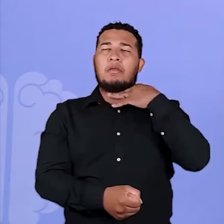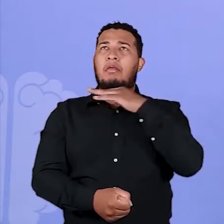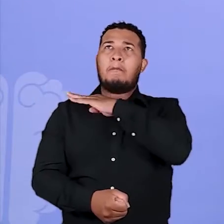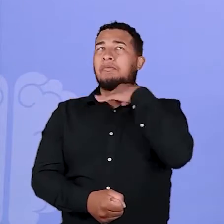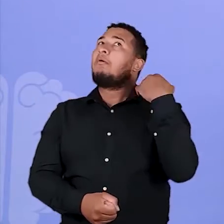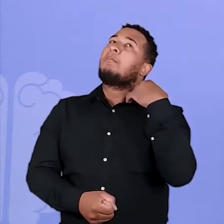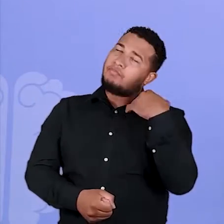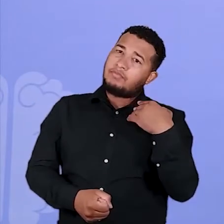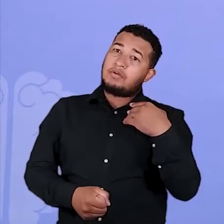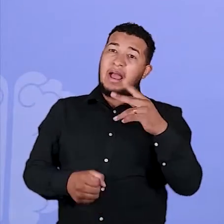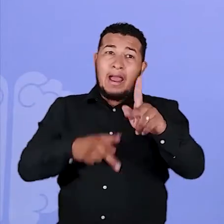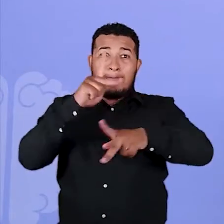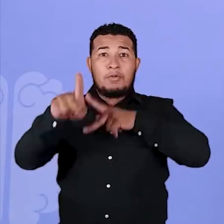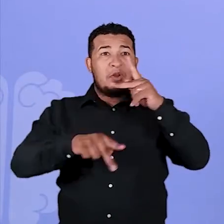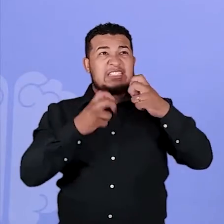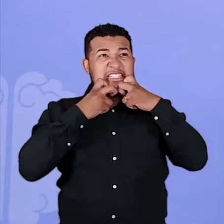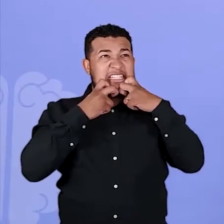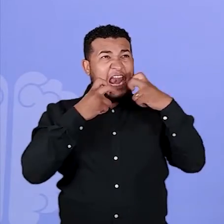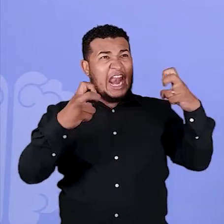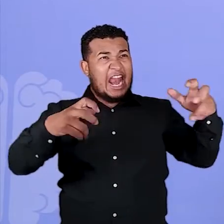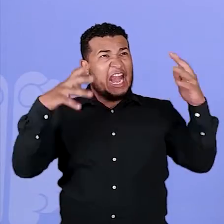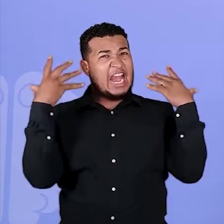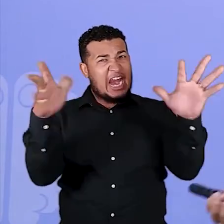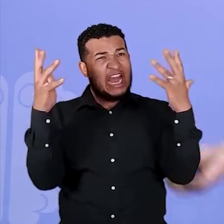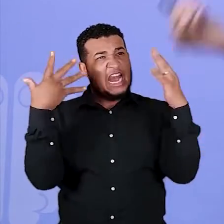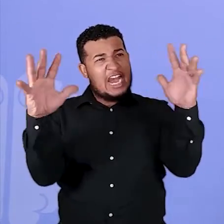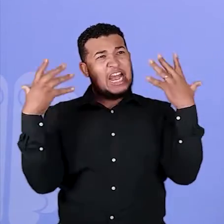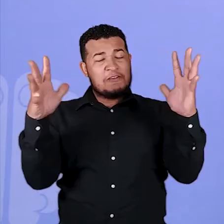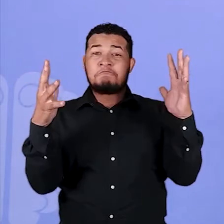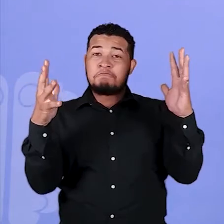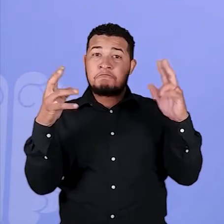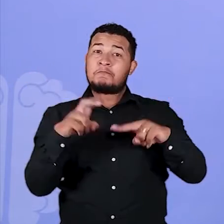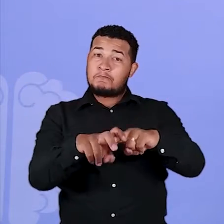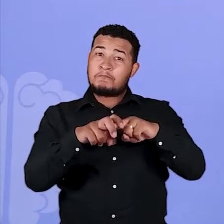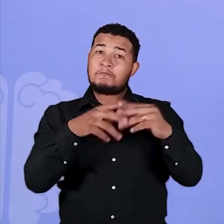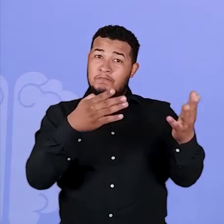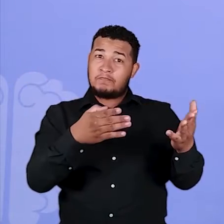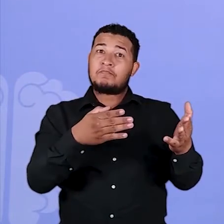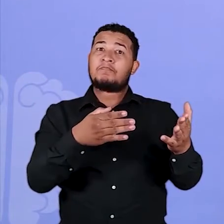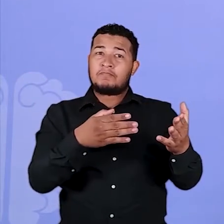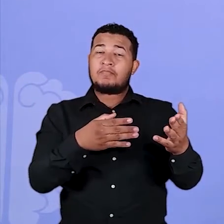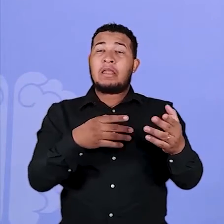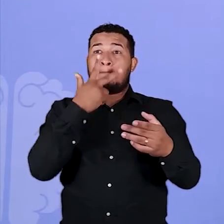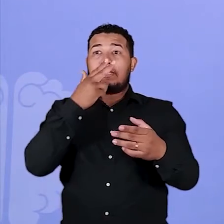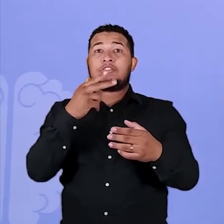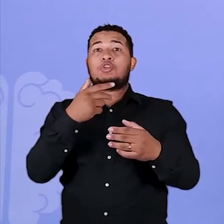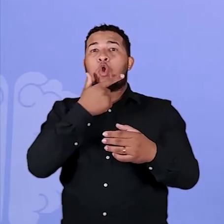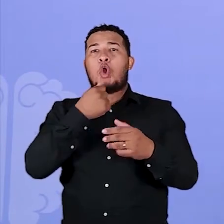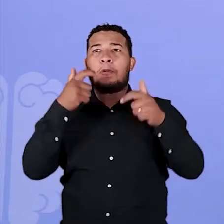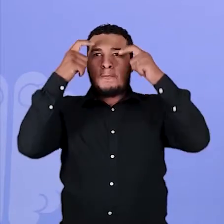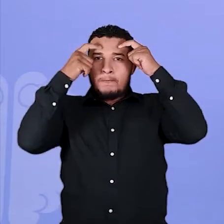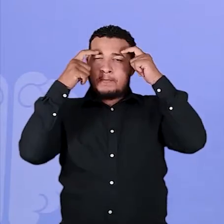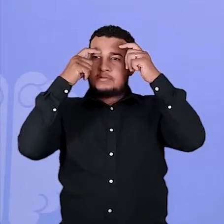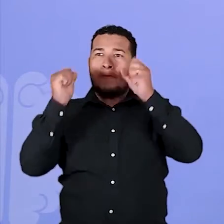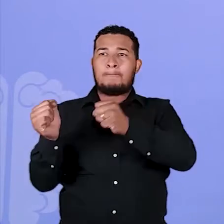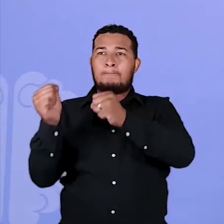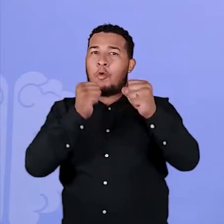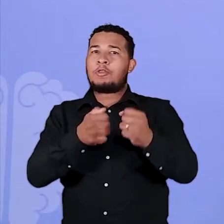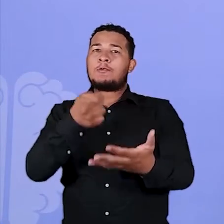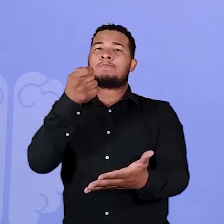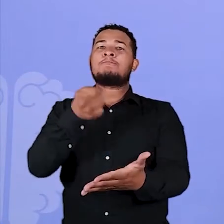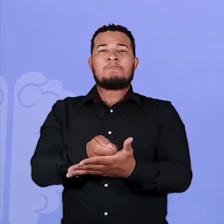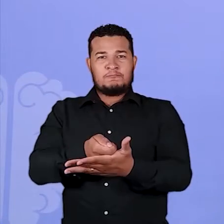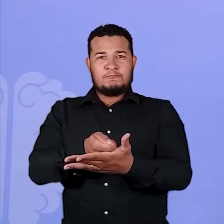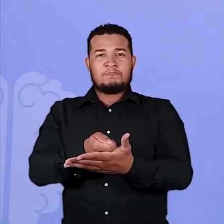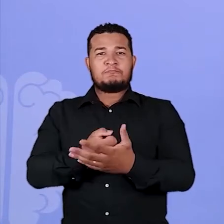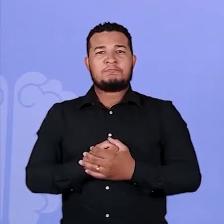a população vai à loucura. E através disso, o príncipe solidifica o seu poder nessa